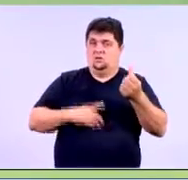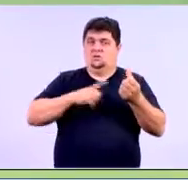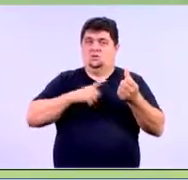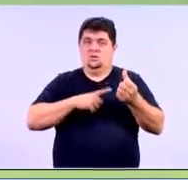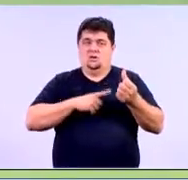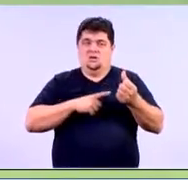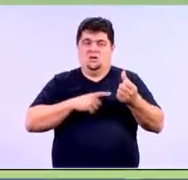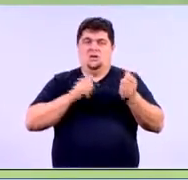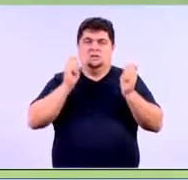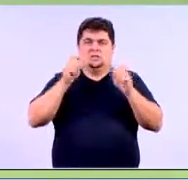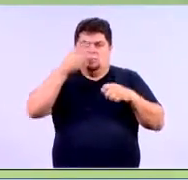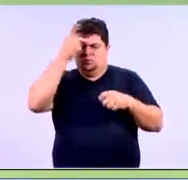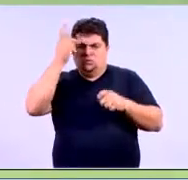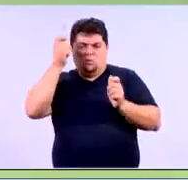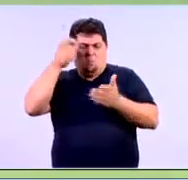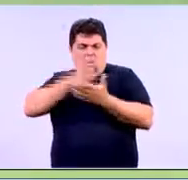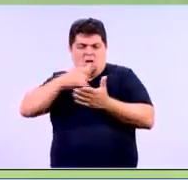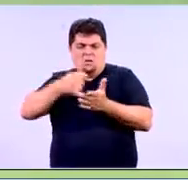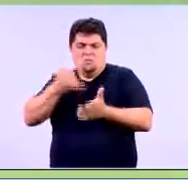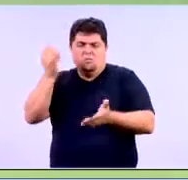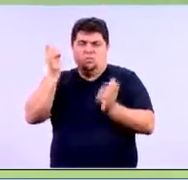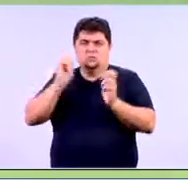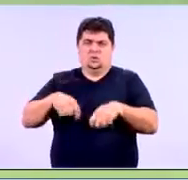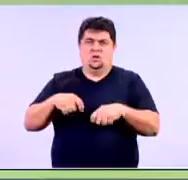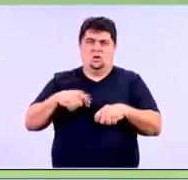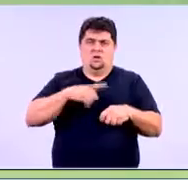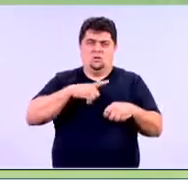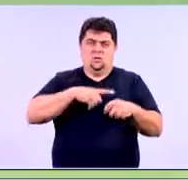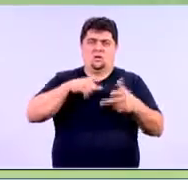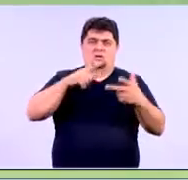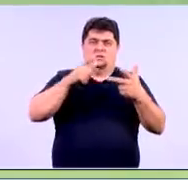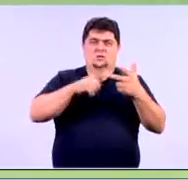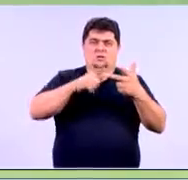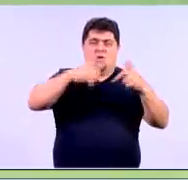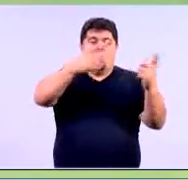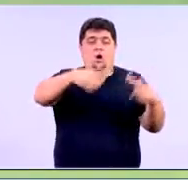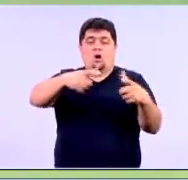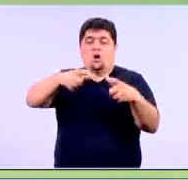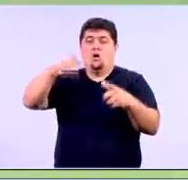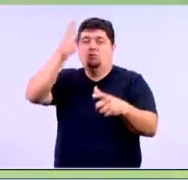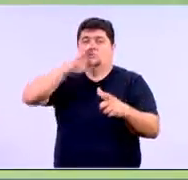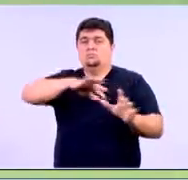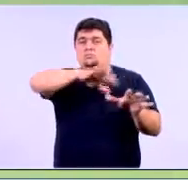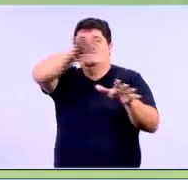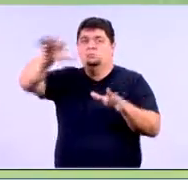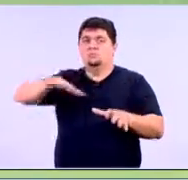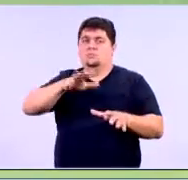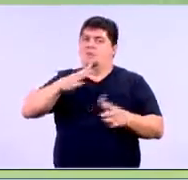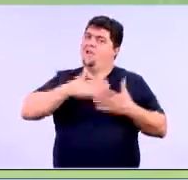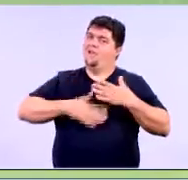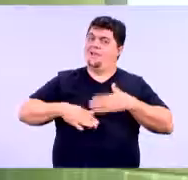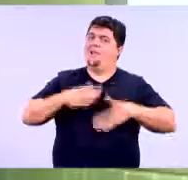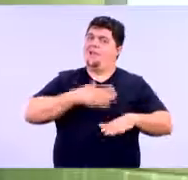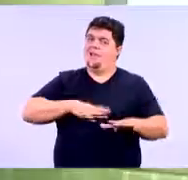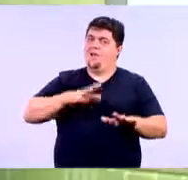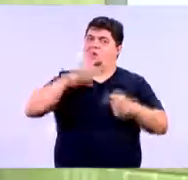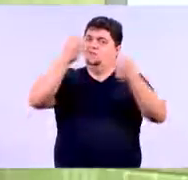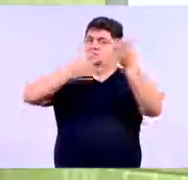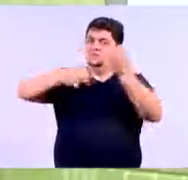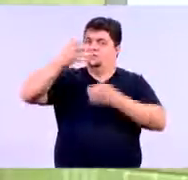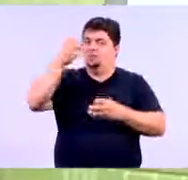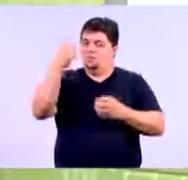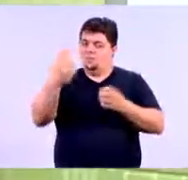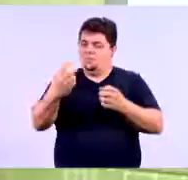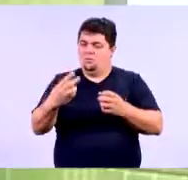contributiva e o princípio da uniformidade geográfica. Muita calma, alunos. Nós vamos explanar cada um